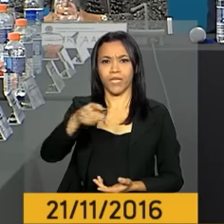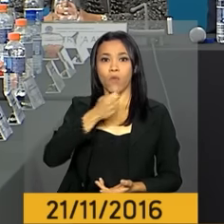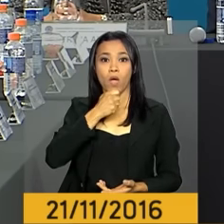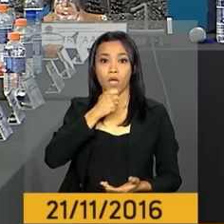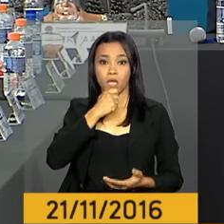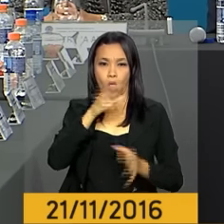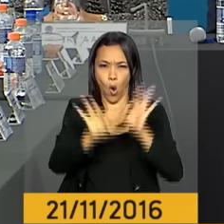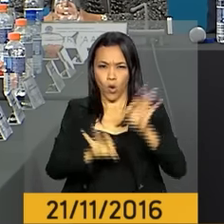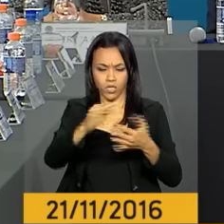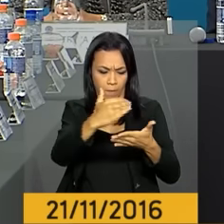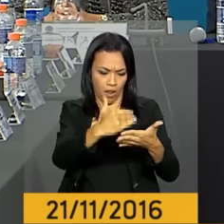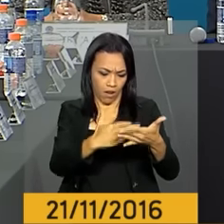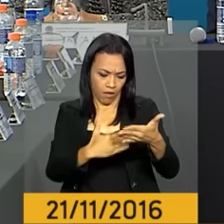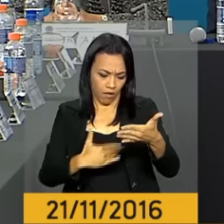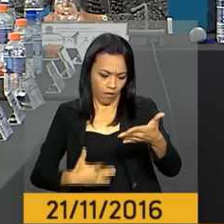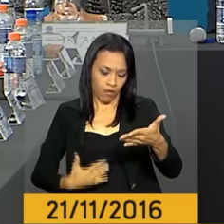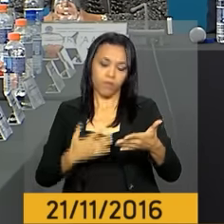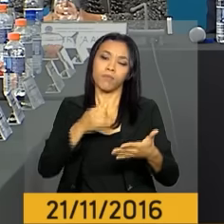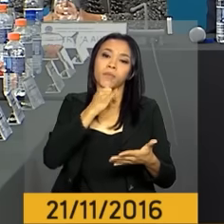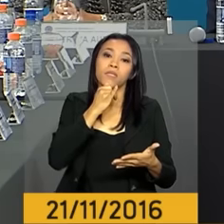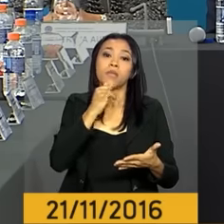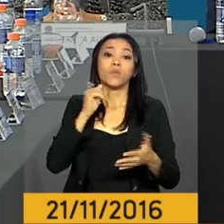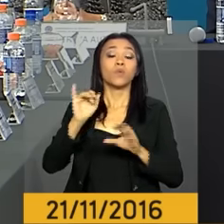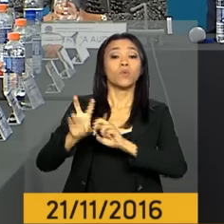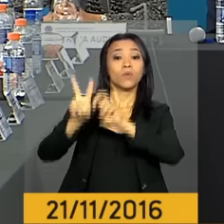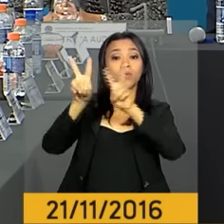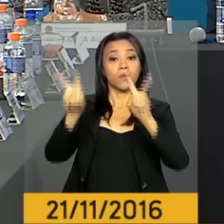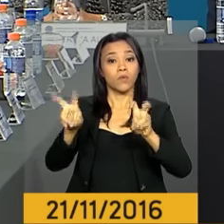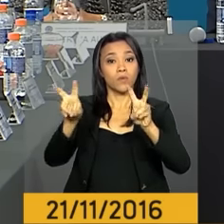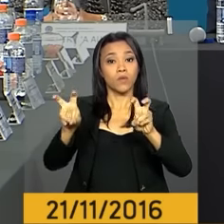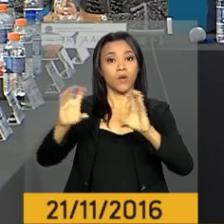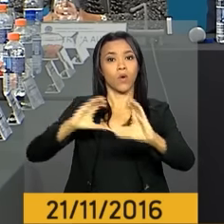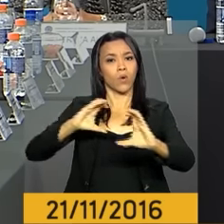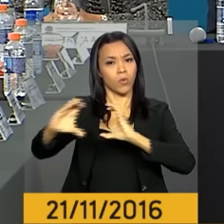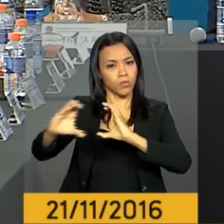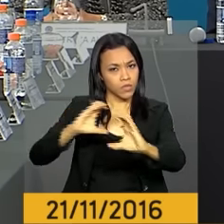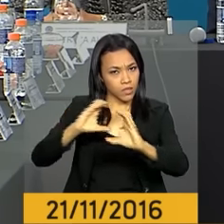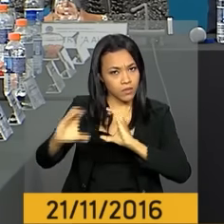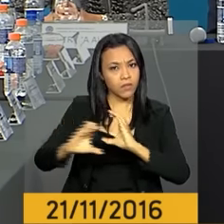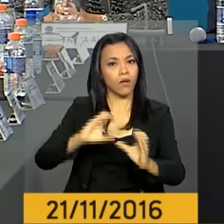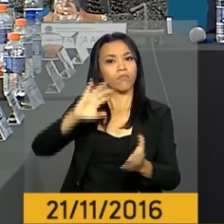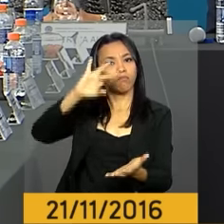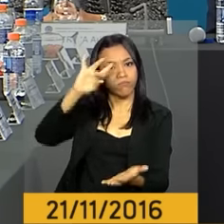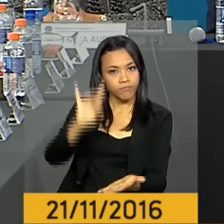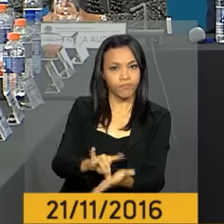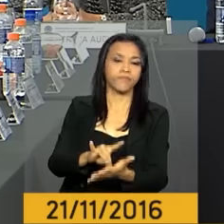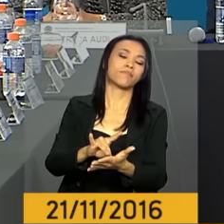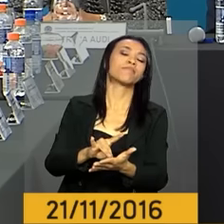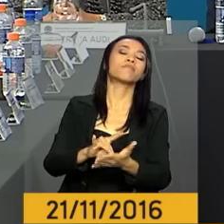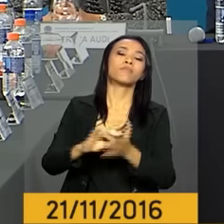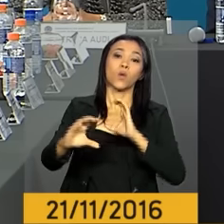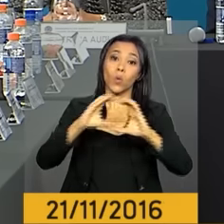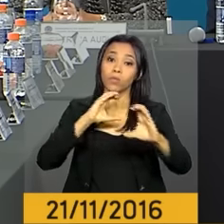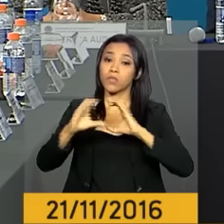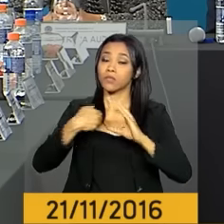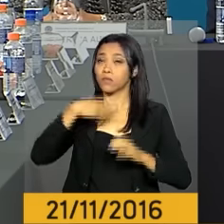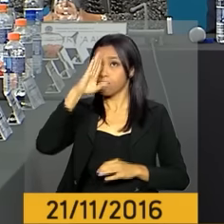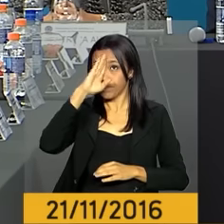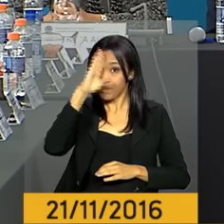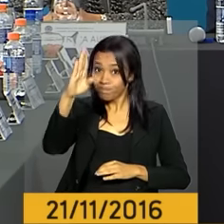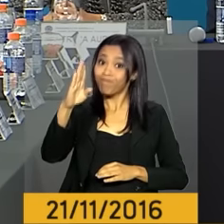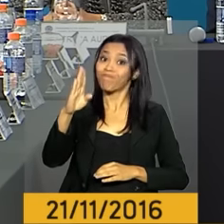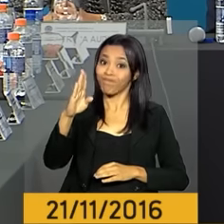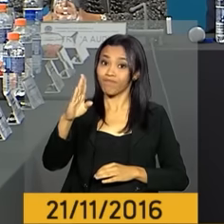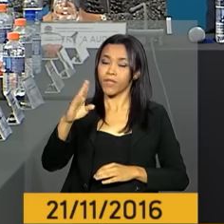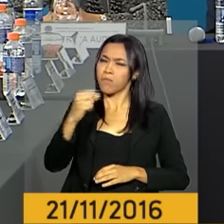sistematizá-las. Mas eu começo pelo tópico da comunicação. Realmente, a comunicação é fundamental. Mas uma das